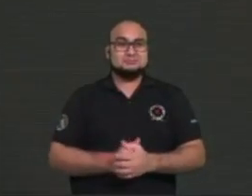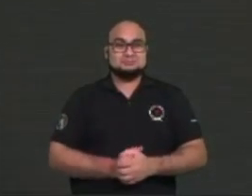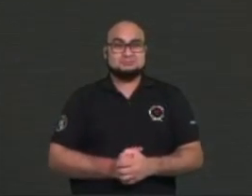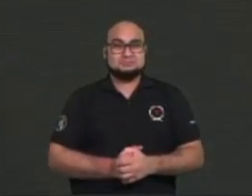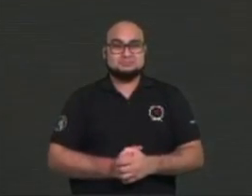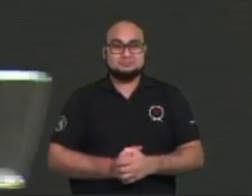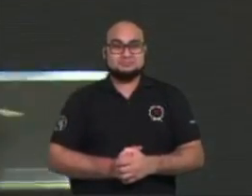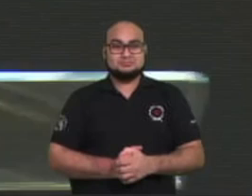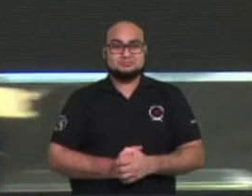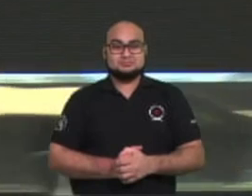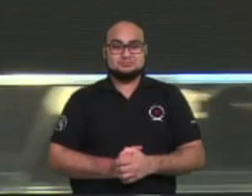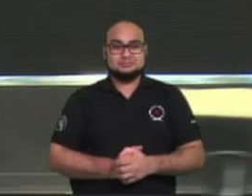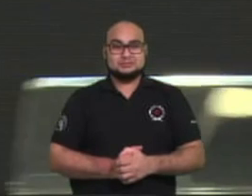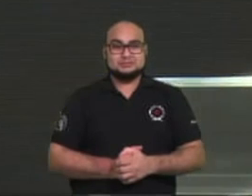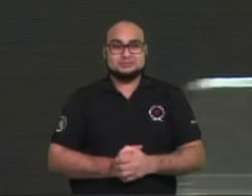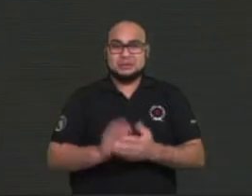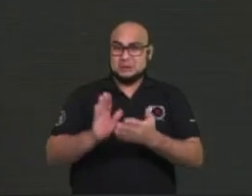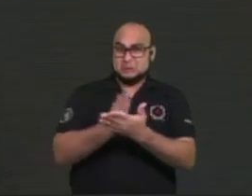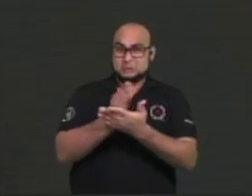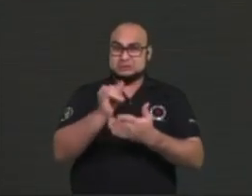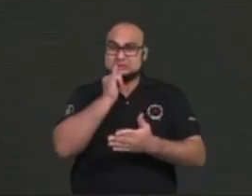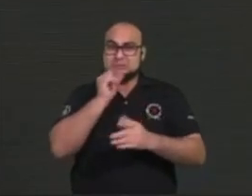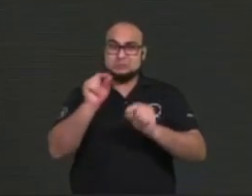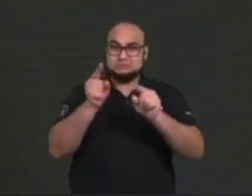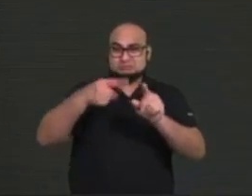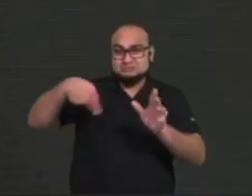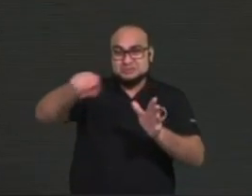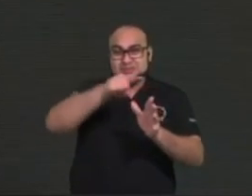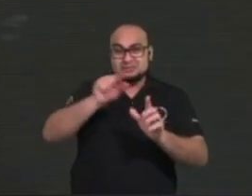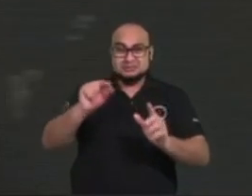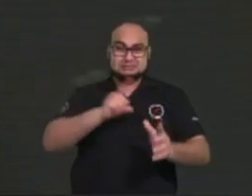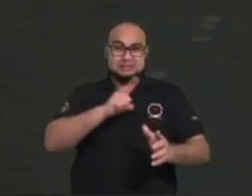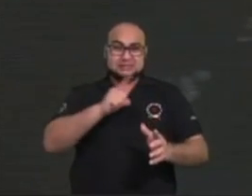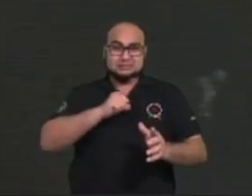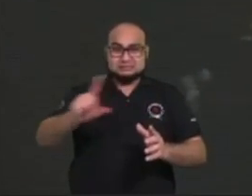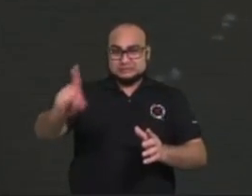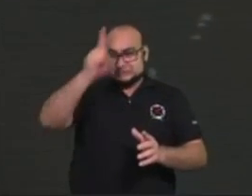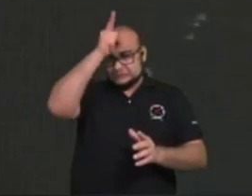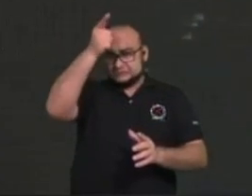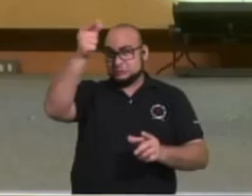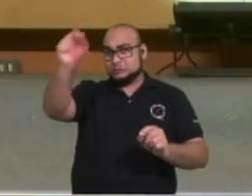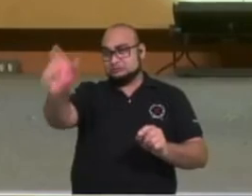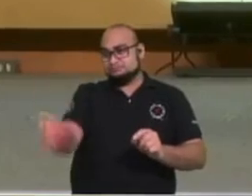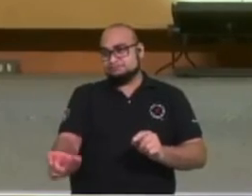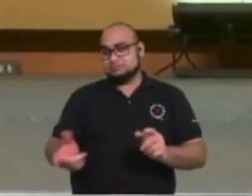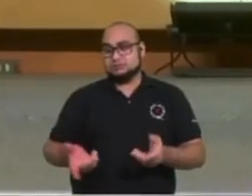alguns exemplos para para que você tenha tem a ideia